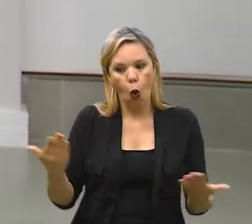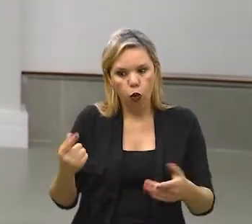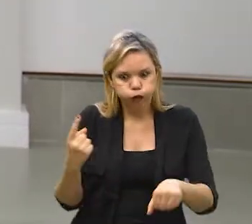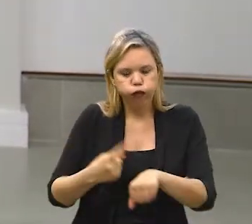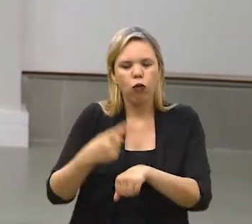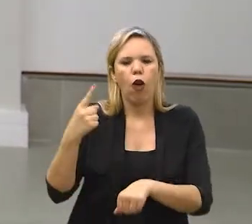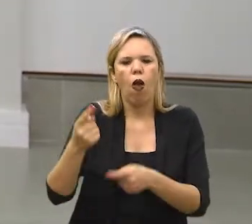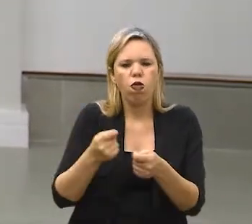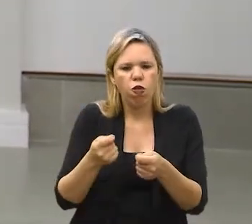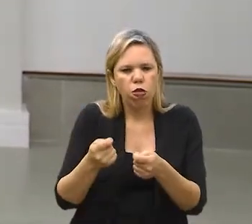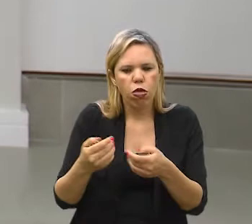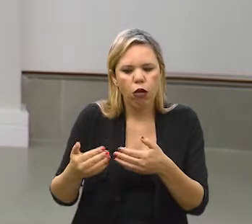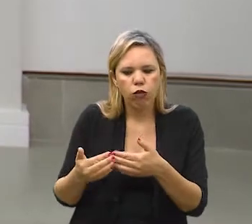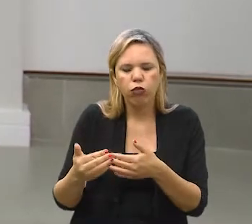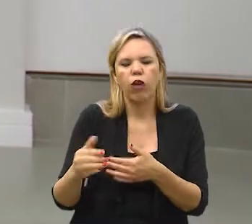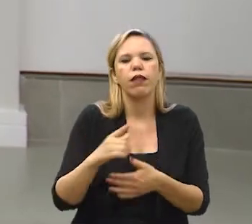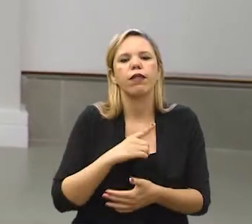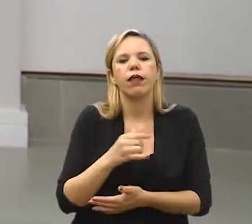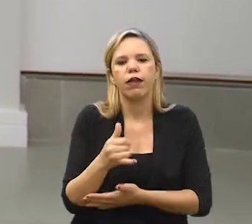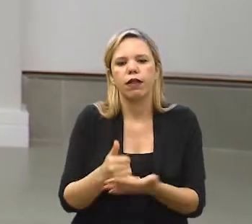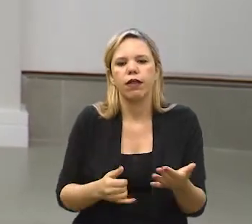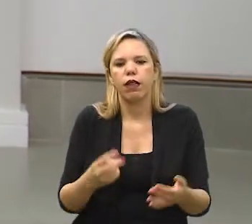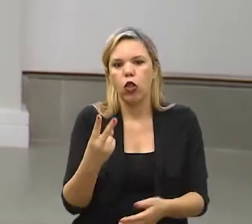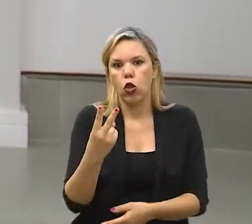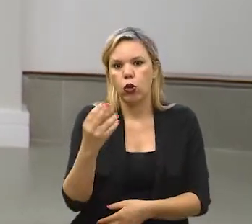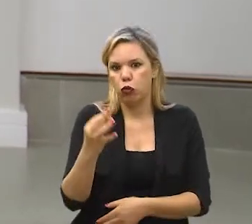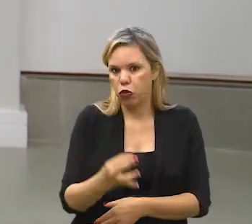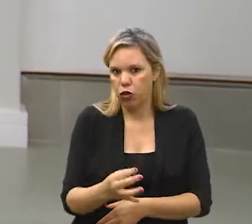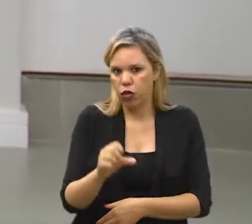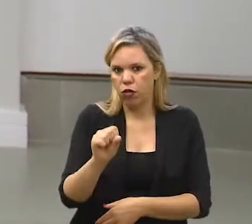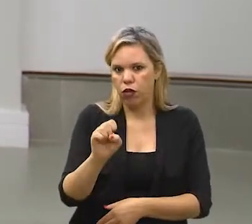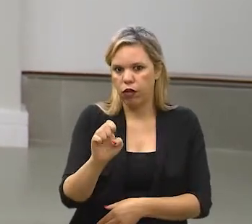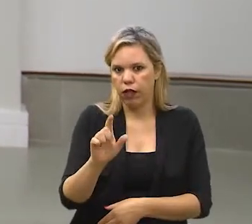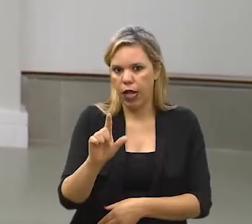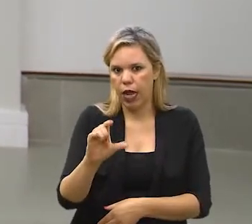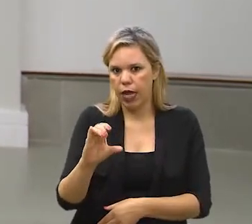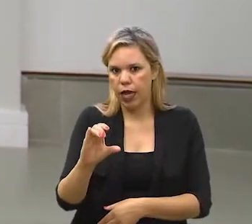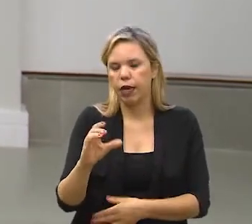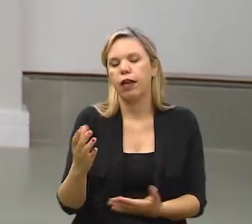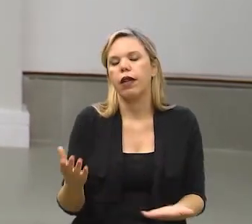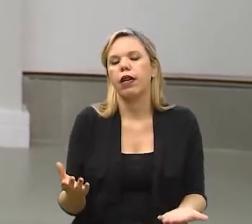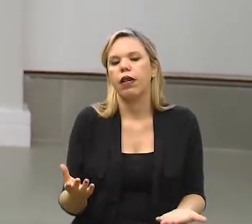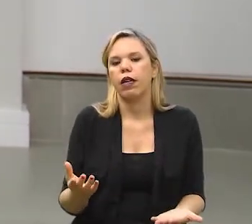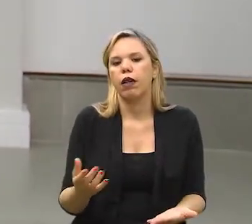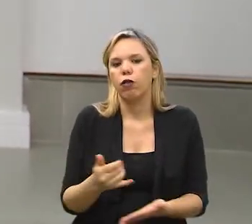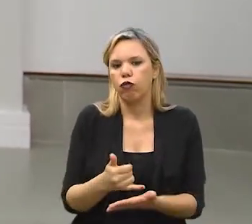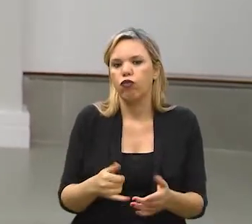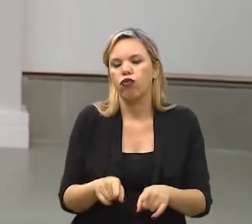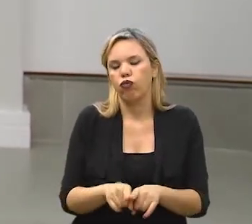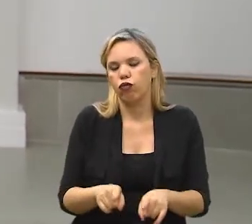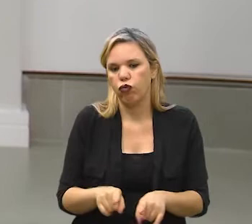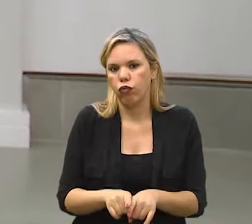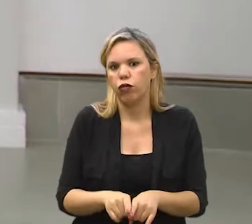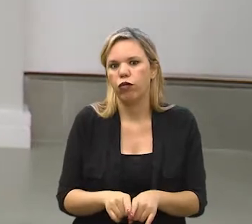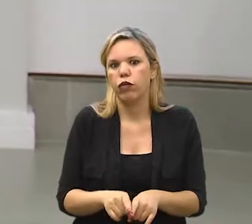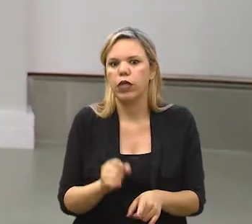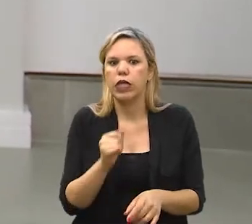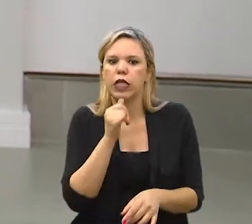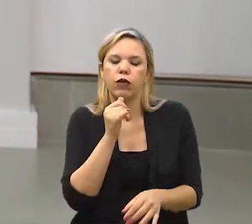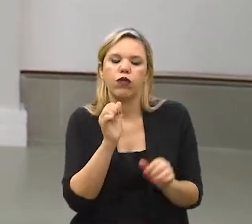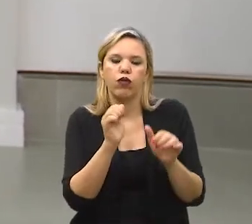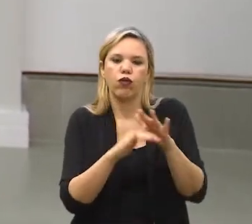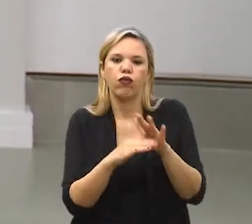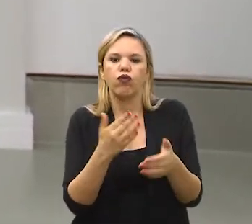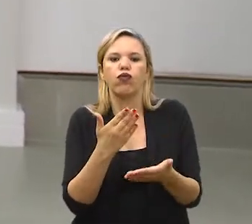nossa economia tem uma taxa Selic de 2%. Então, diante de uma aplicação financeira,